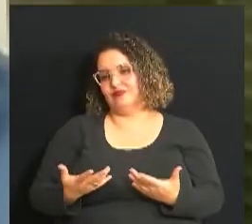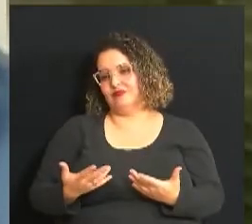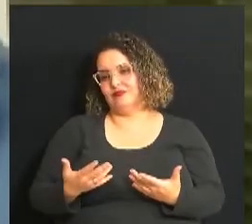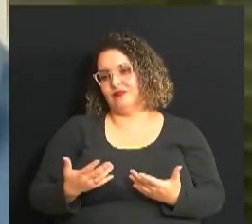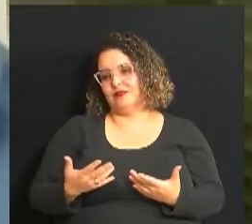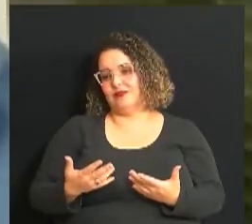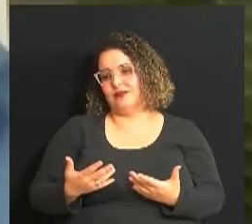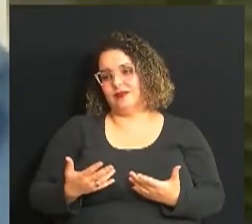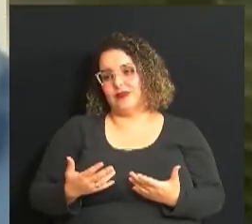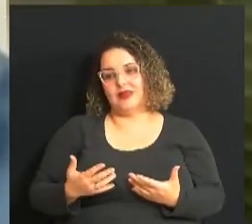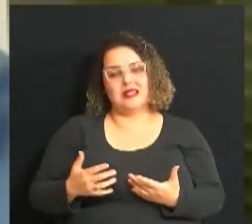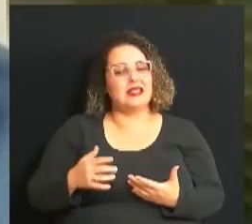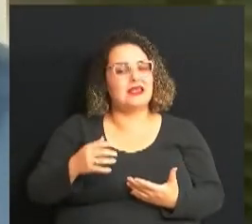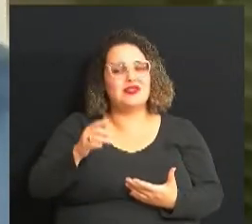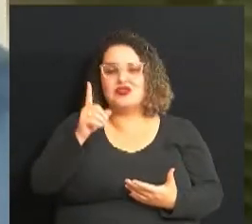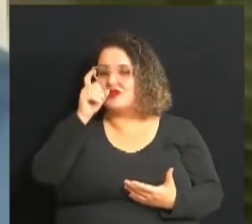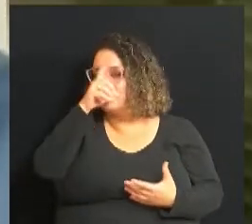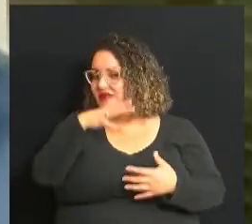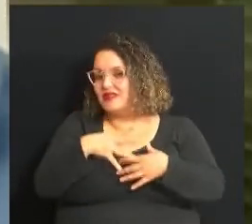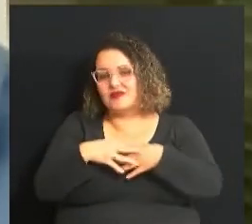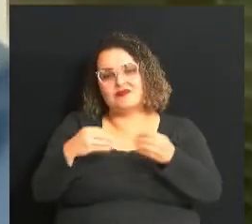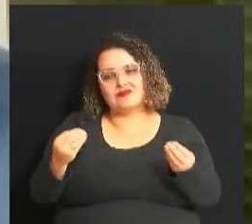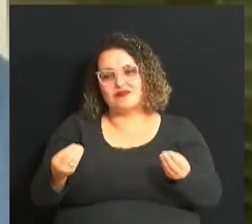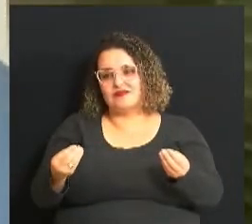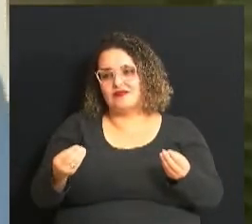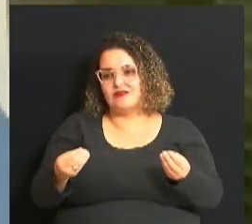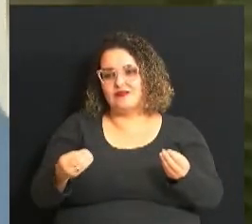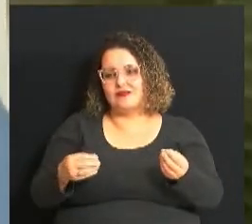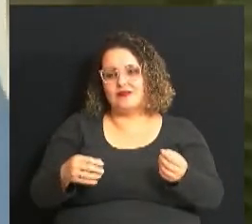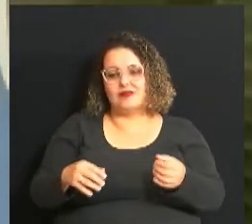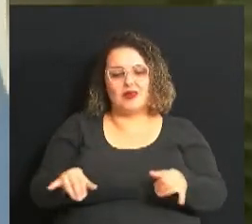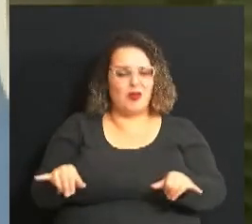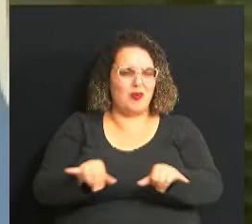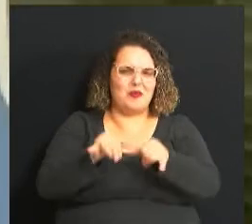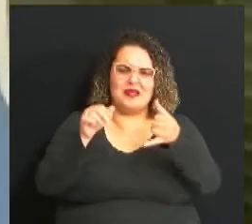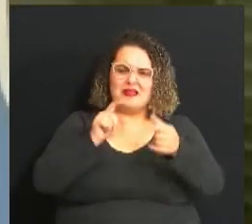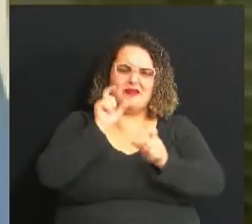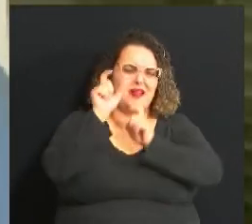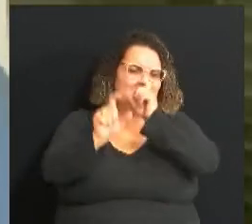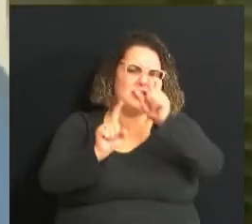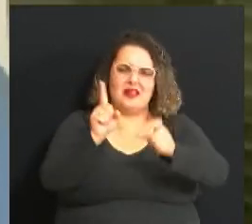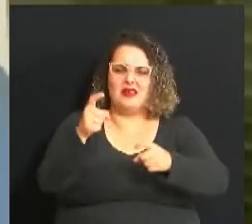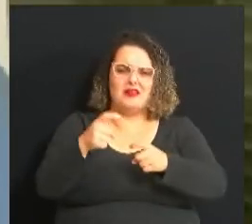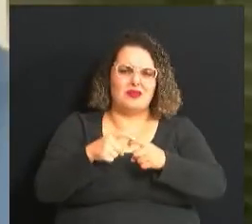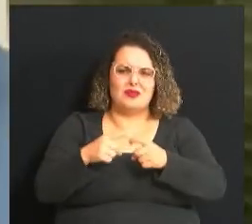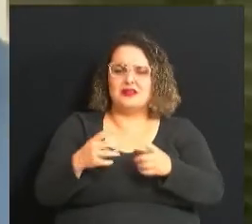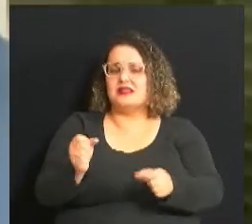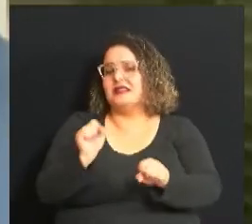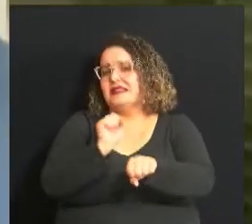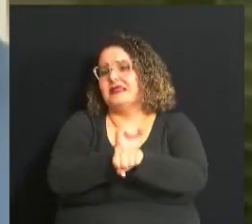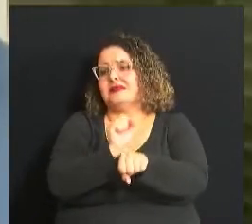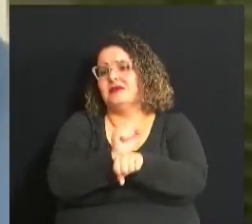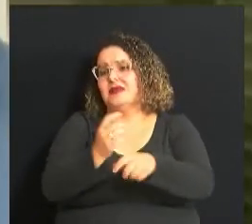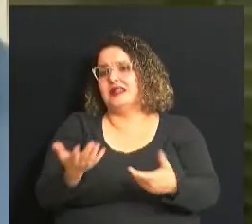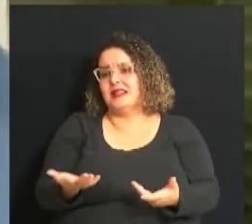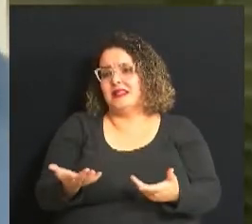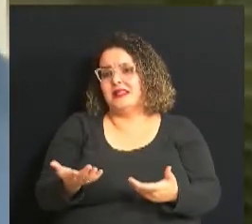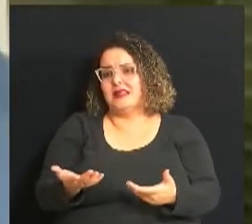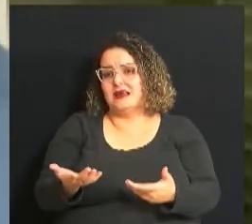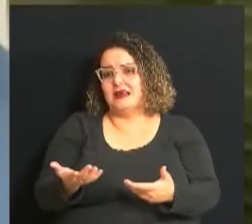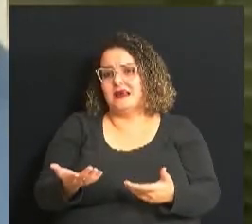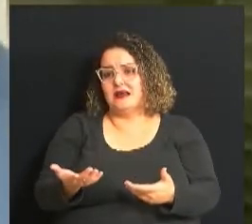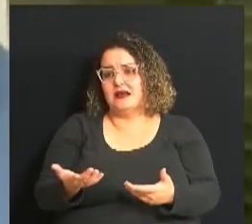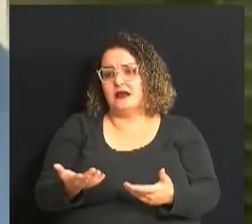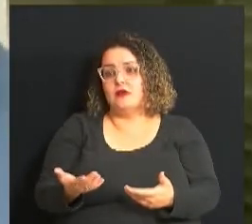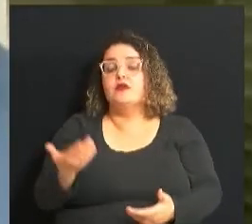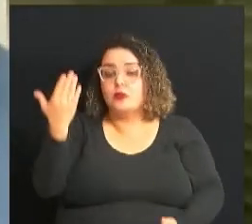curar. E é uma grande besteira o que foi falado para não ir ao médico, só esperar sintomas. Isso foi provado, porque eles pararam de falar isso.